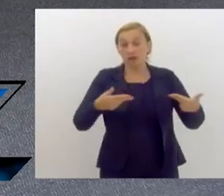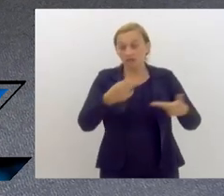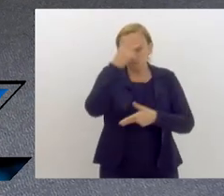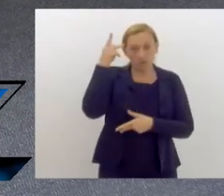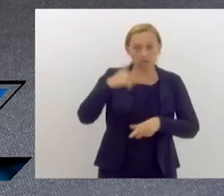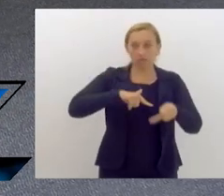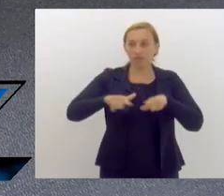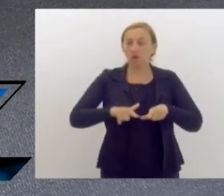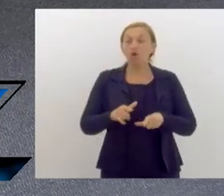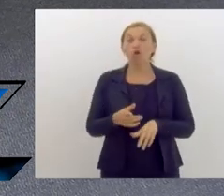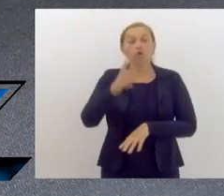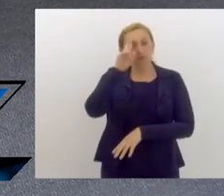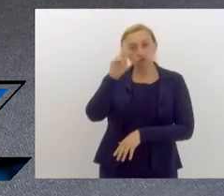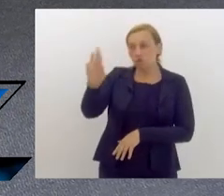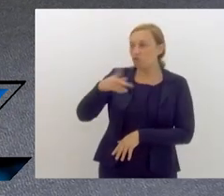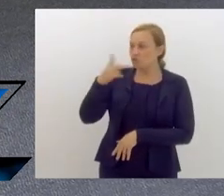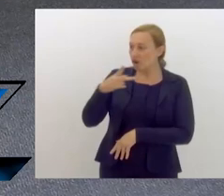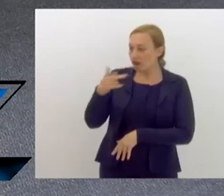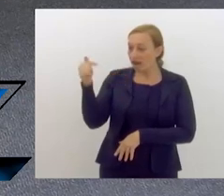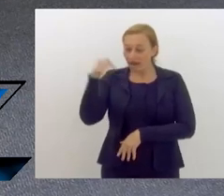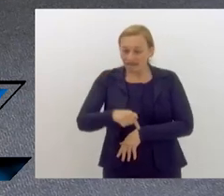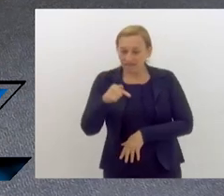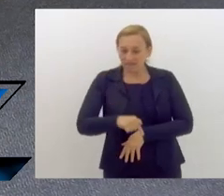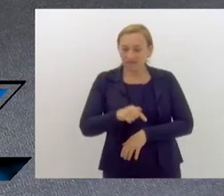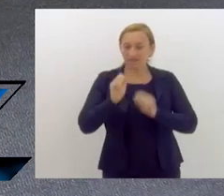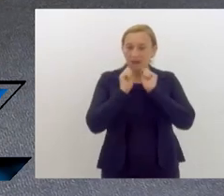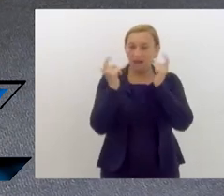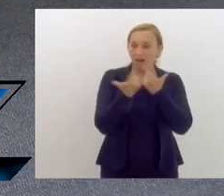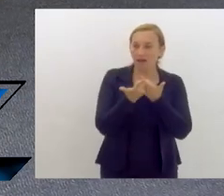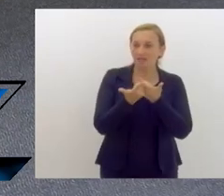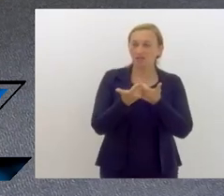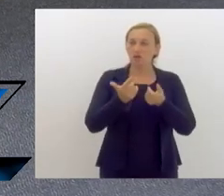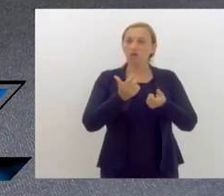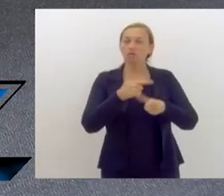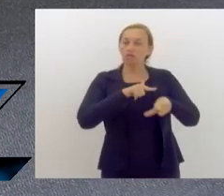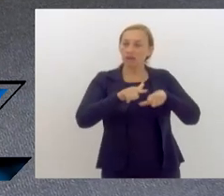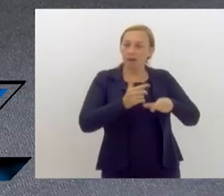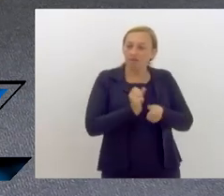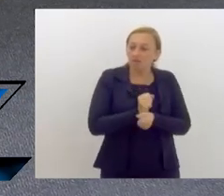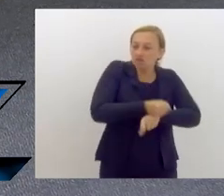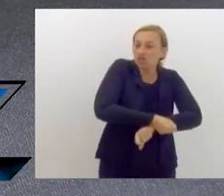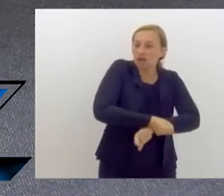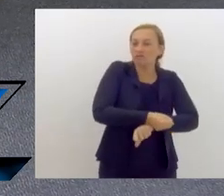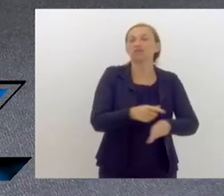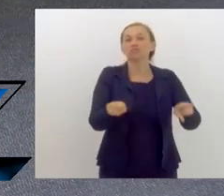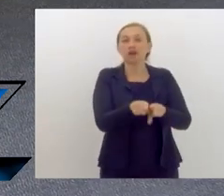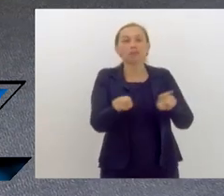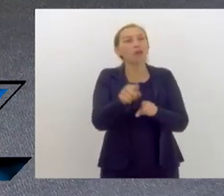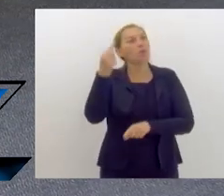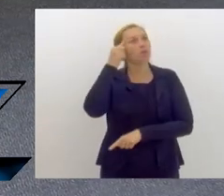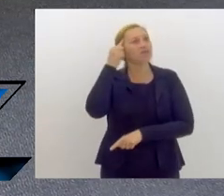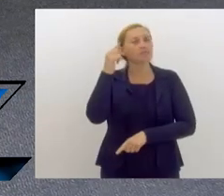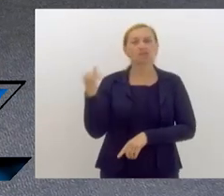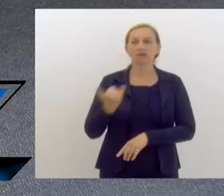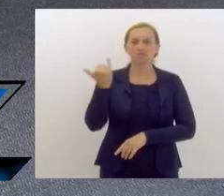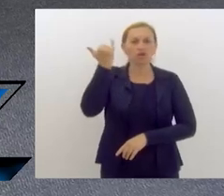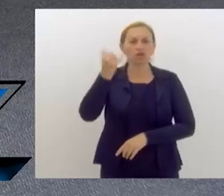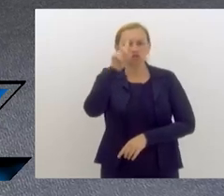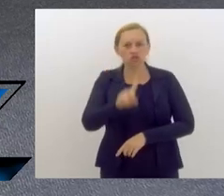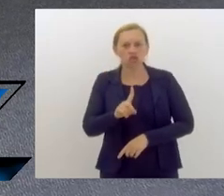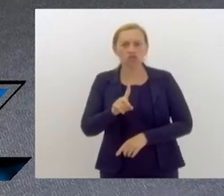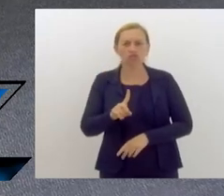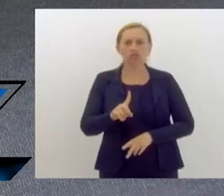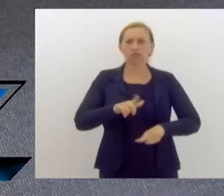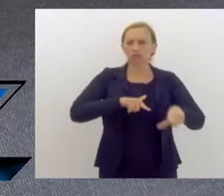quando o senhor Traz esse Combate aqui na Assembleia ao trabalho análogo escravo traz também uma reflexão sobre a importância dos direitos